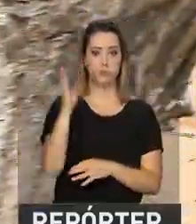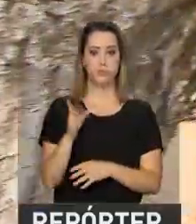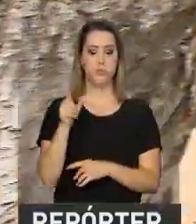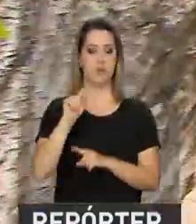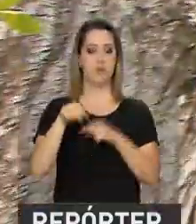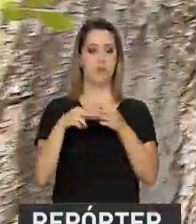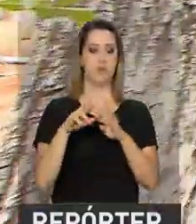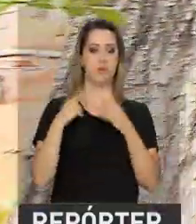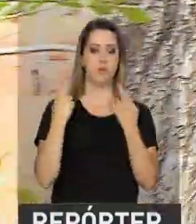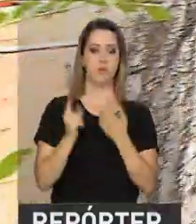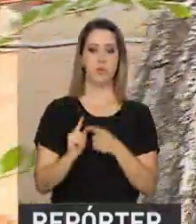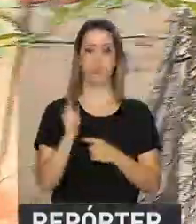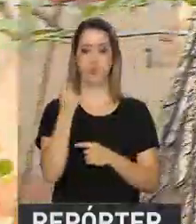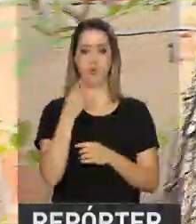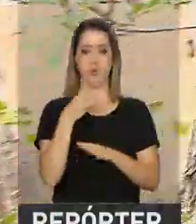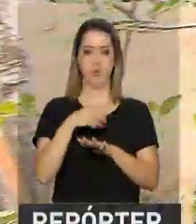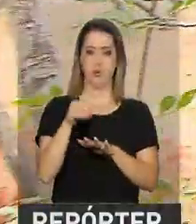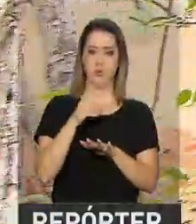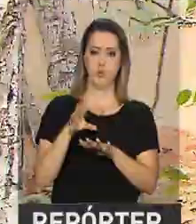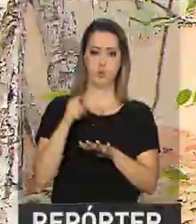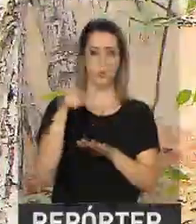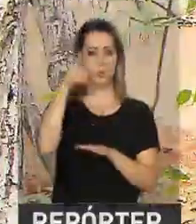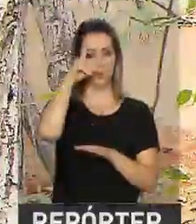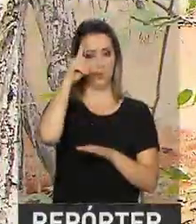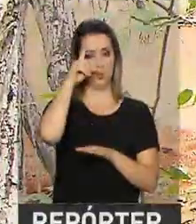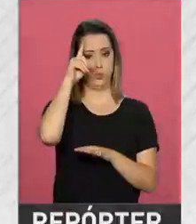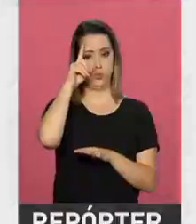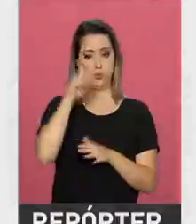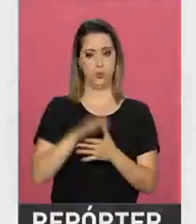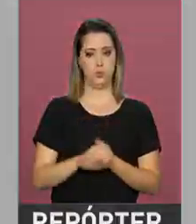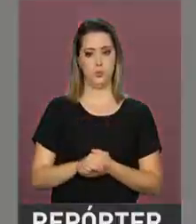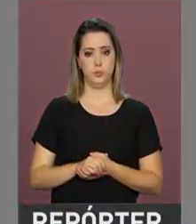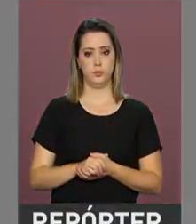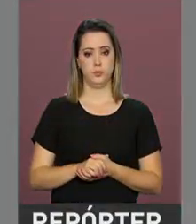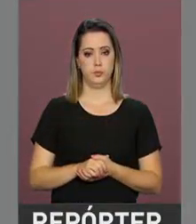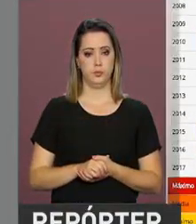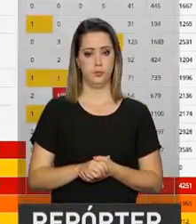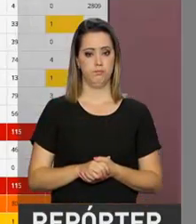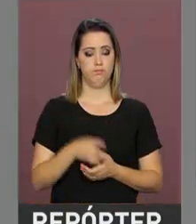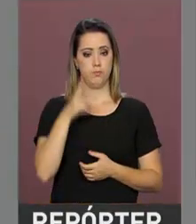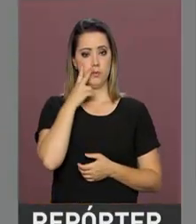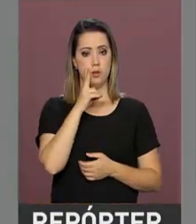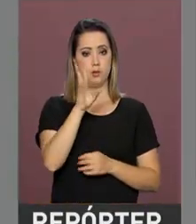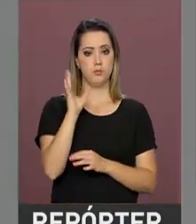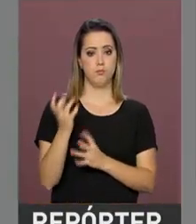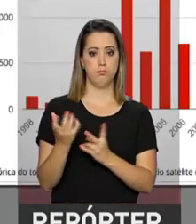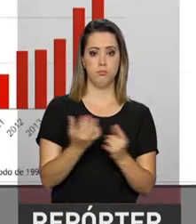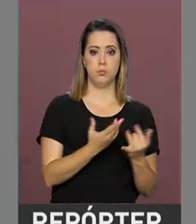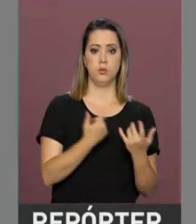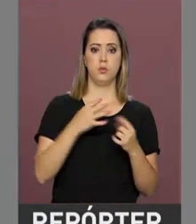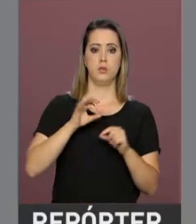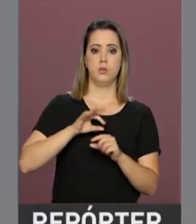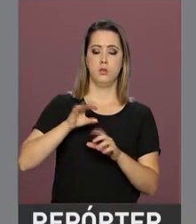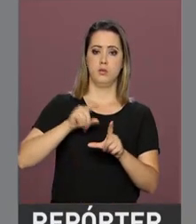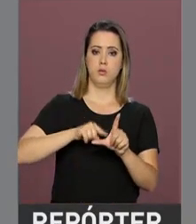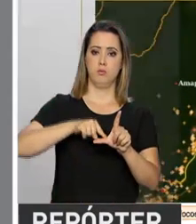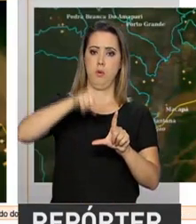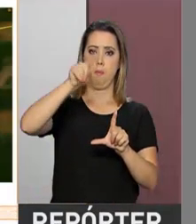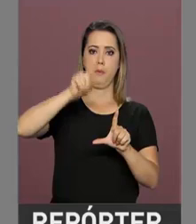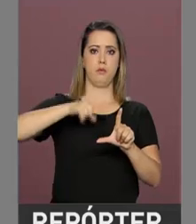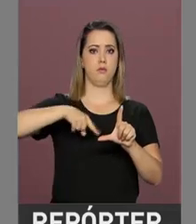as informações em um relatório diário automático tabelas gráficos imagens